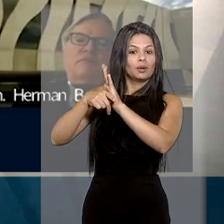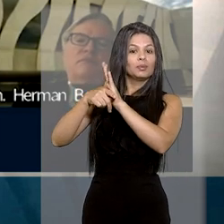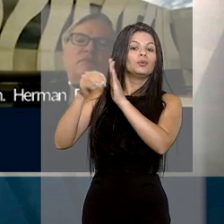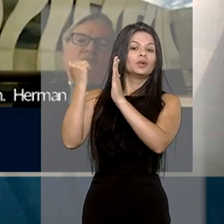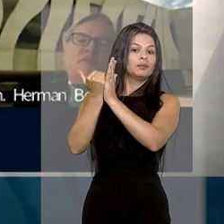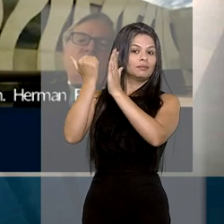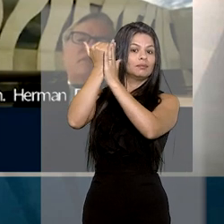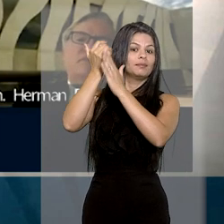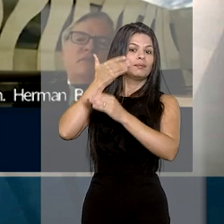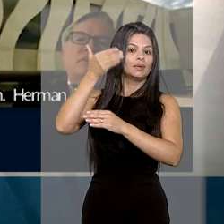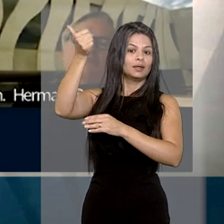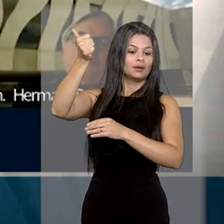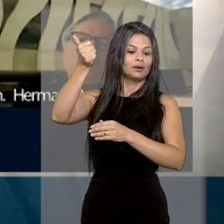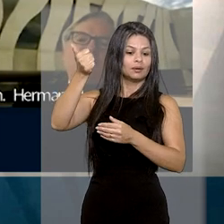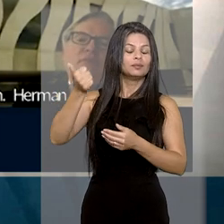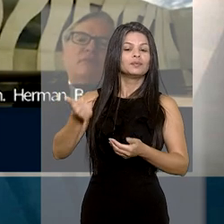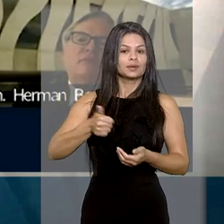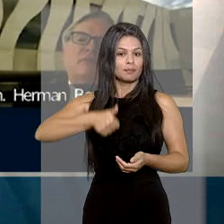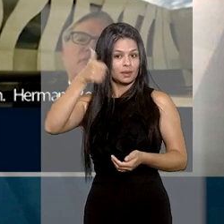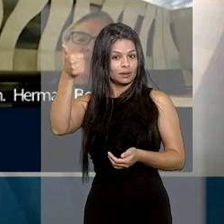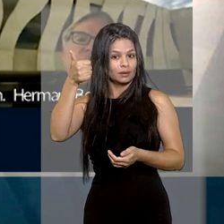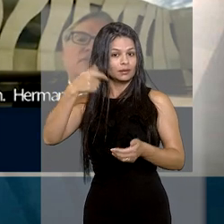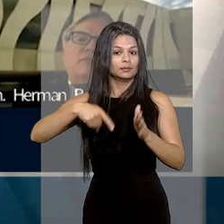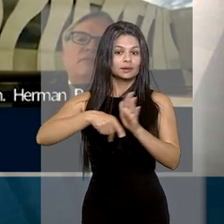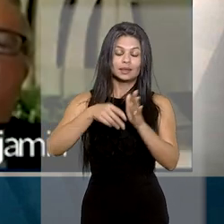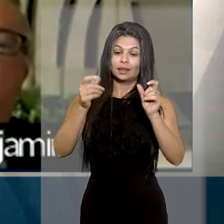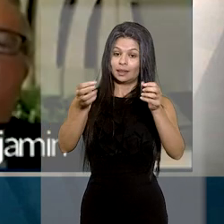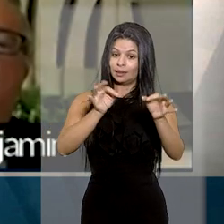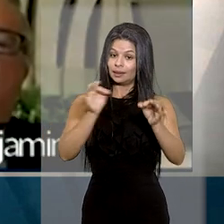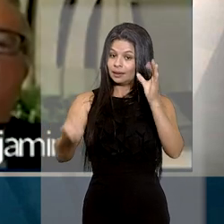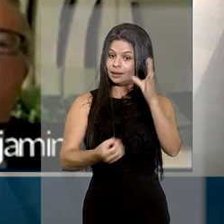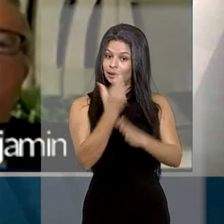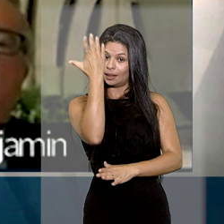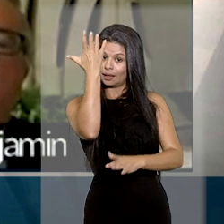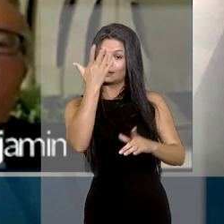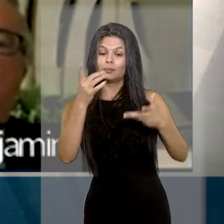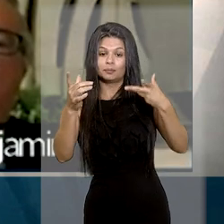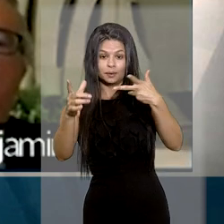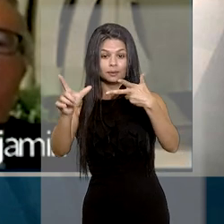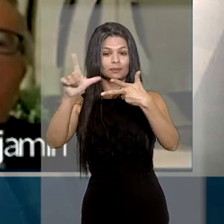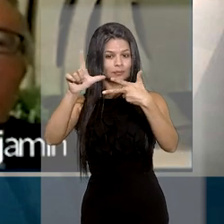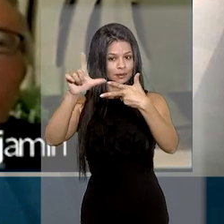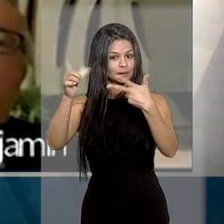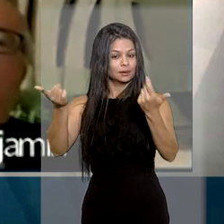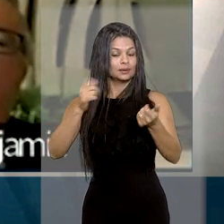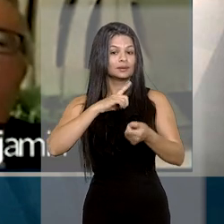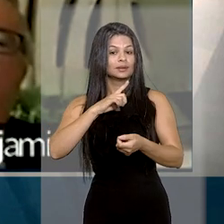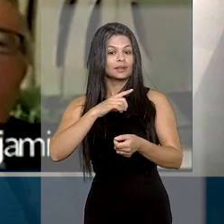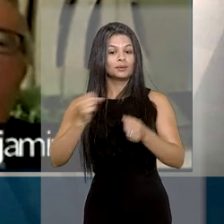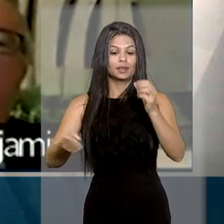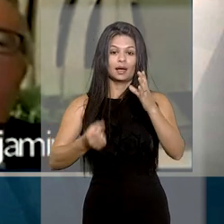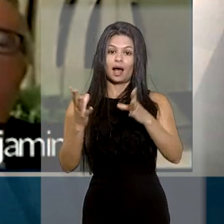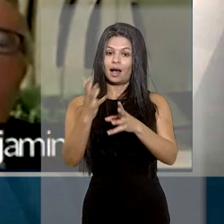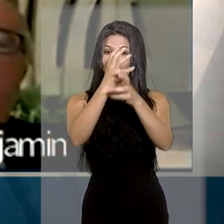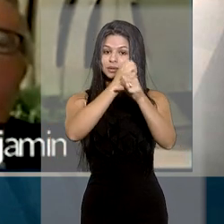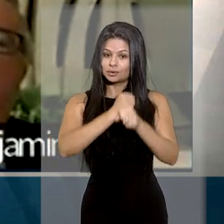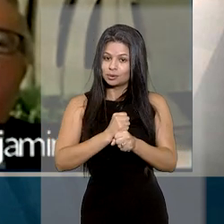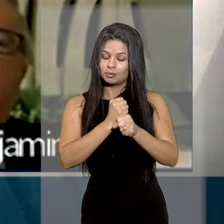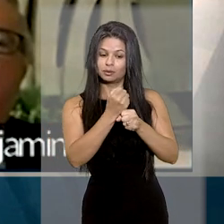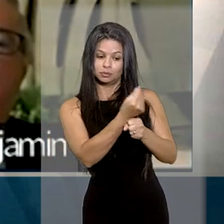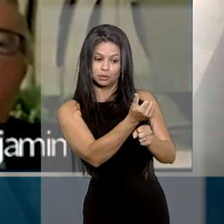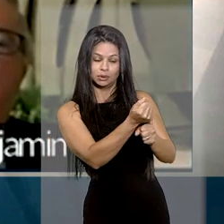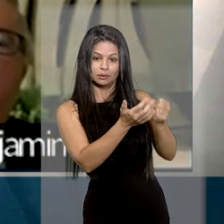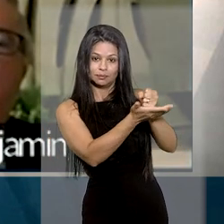permanente relativa ao cargo criada pelo legislador e que integra os vencimentos que é a soma do vencimento básico